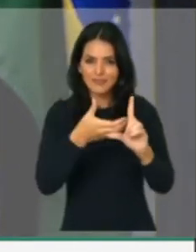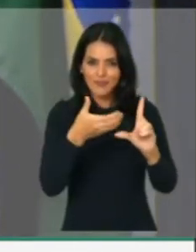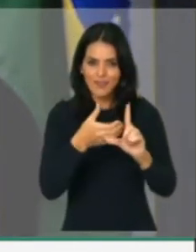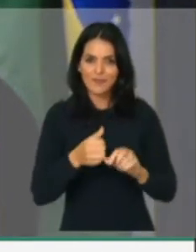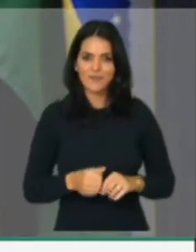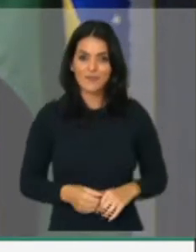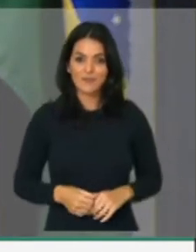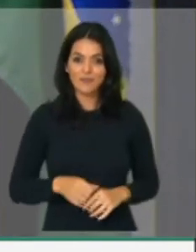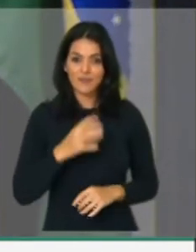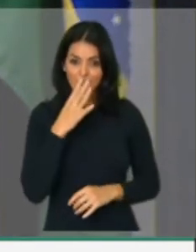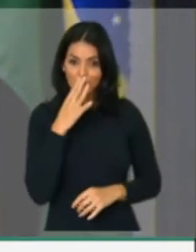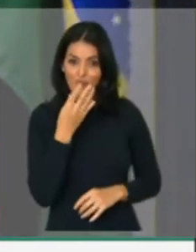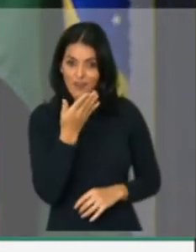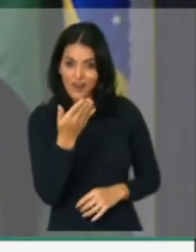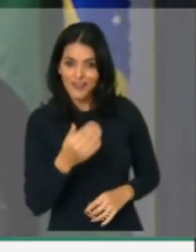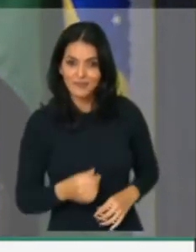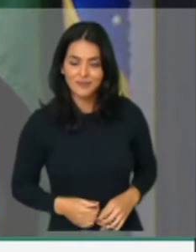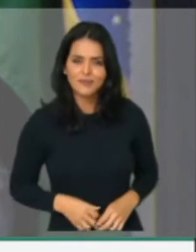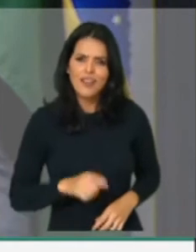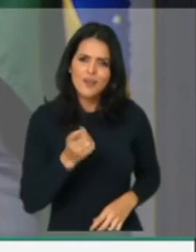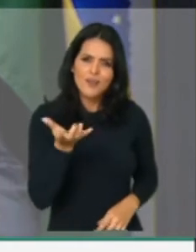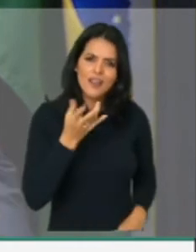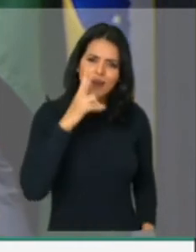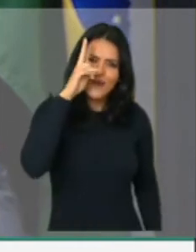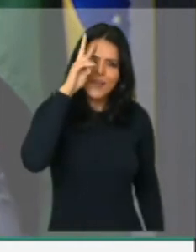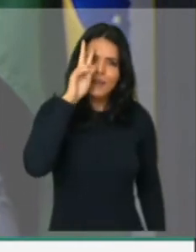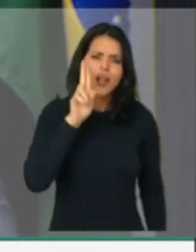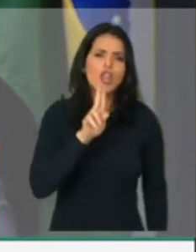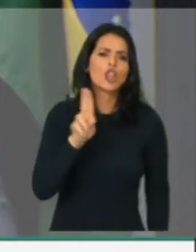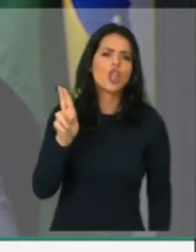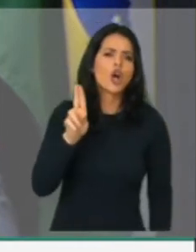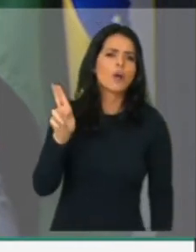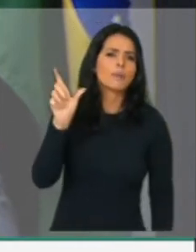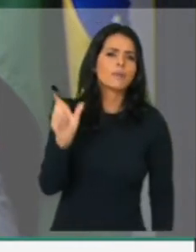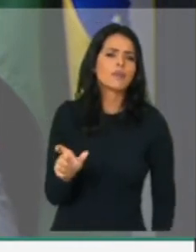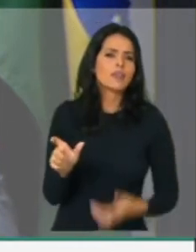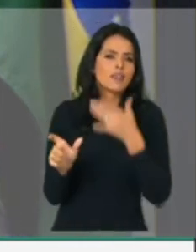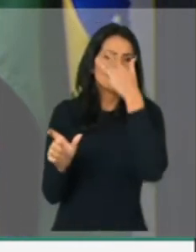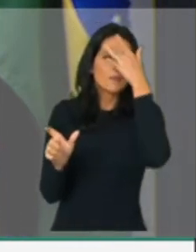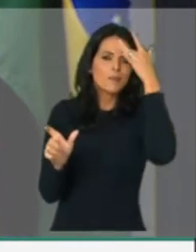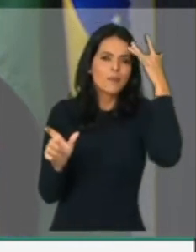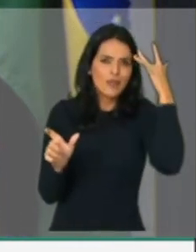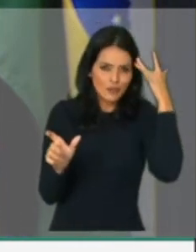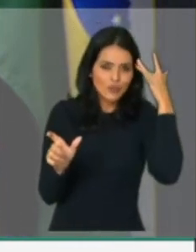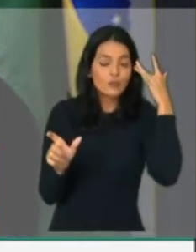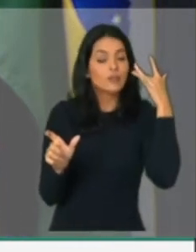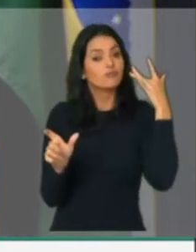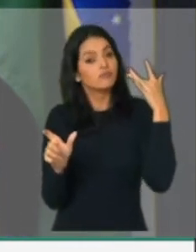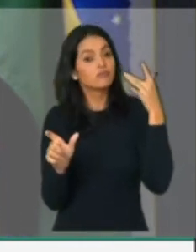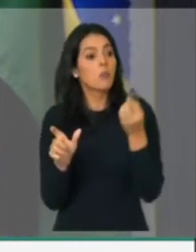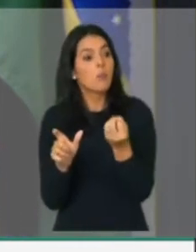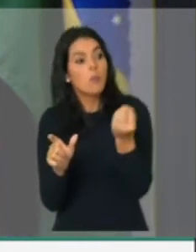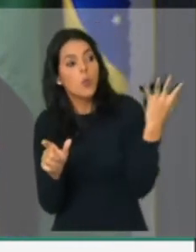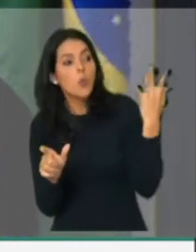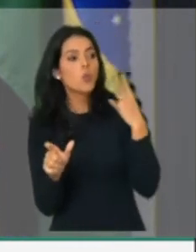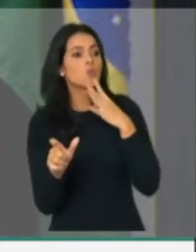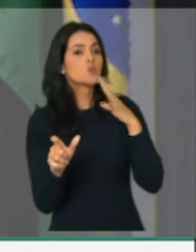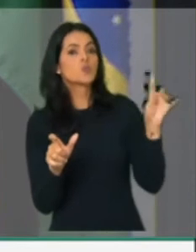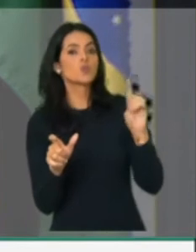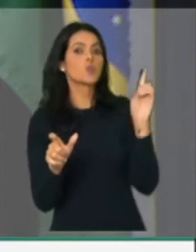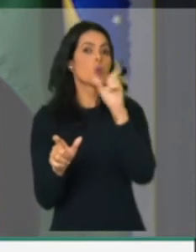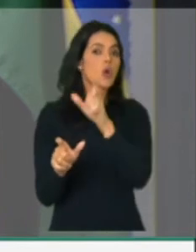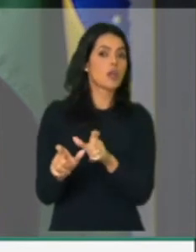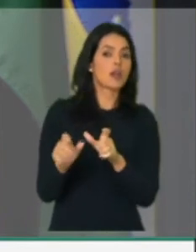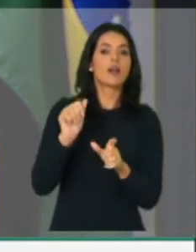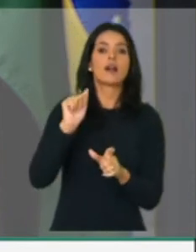e eu quero aqui lembrar o nome de uma pessoa Talvez muitos aqui não conheço